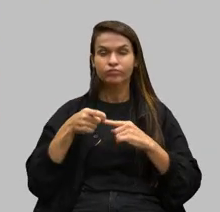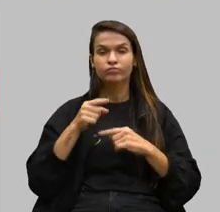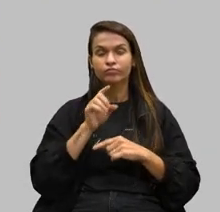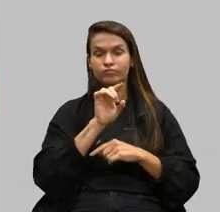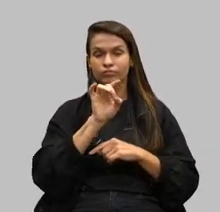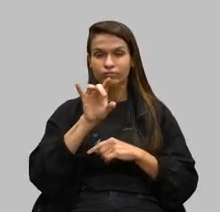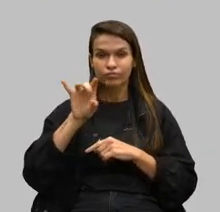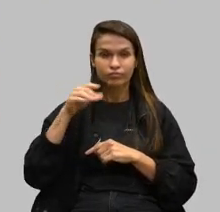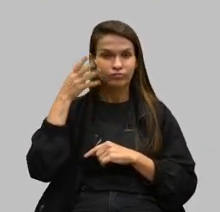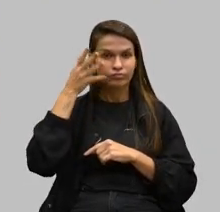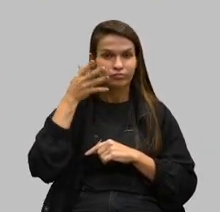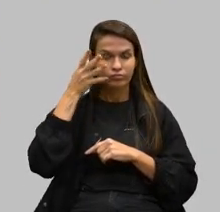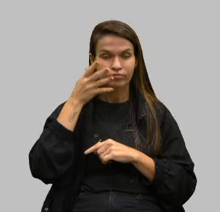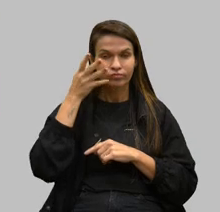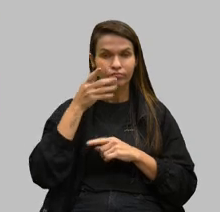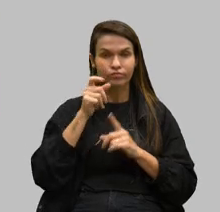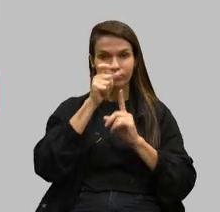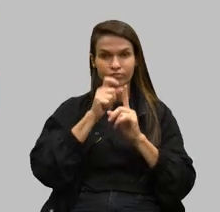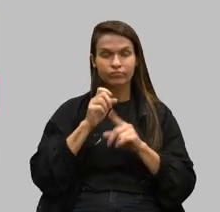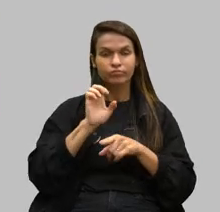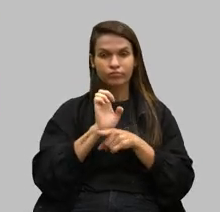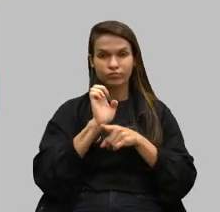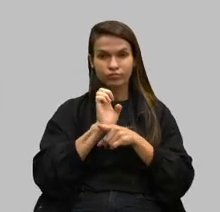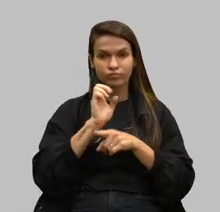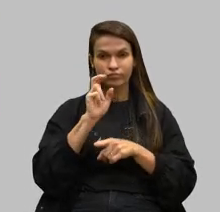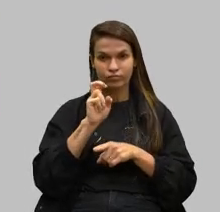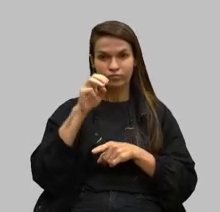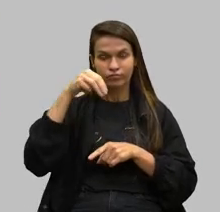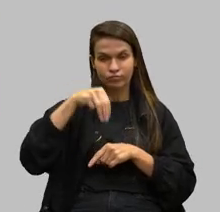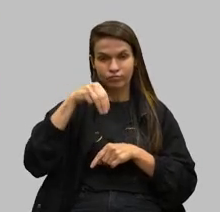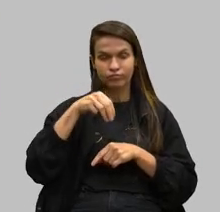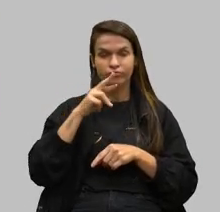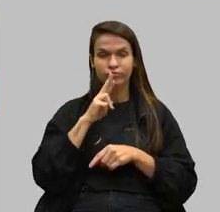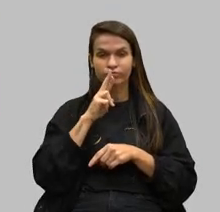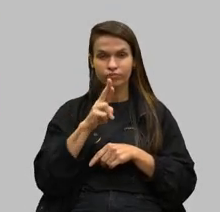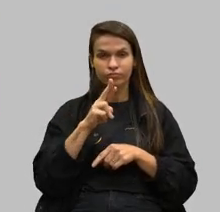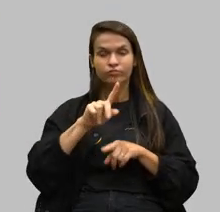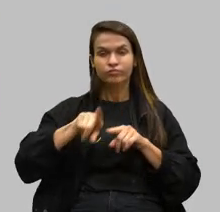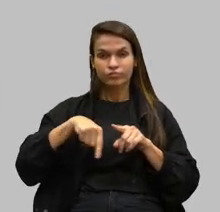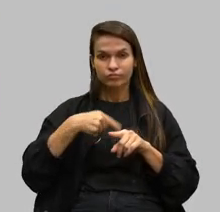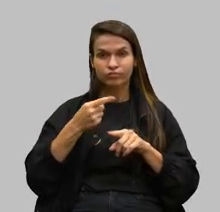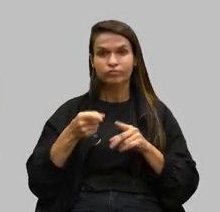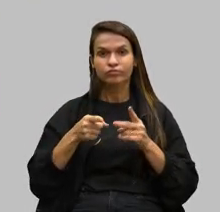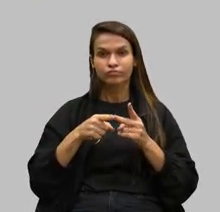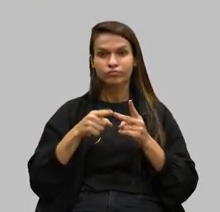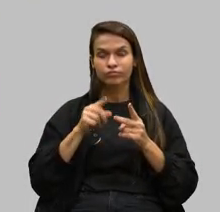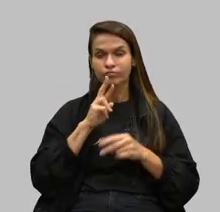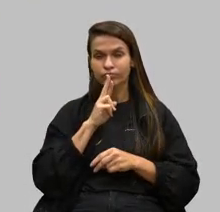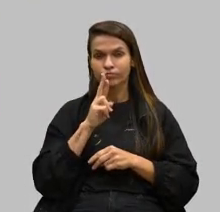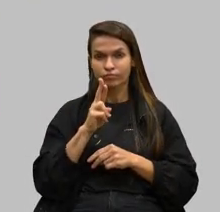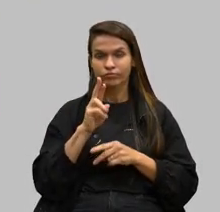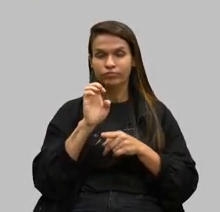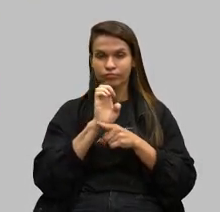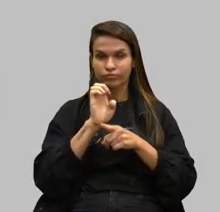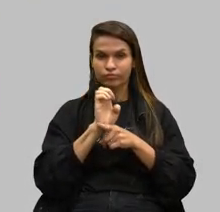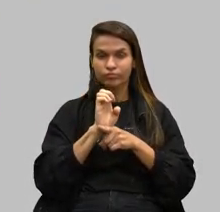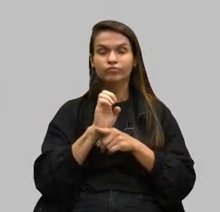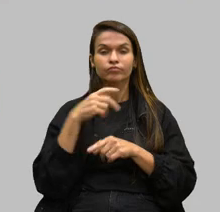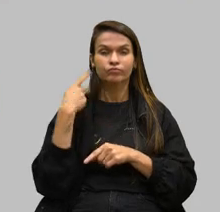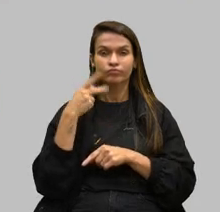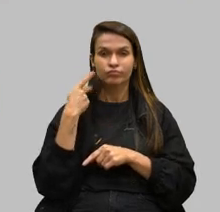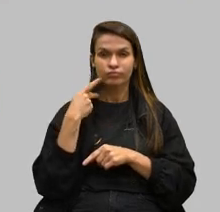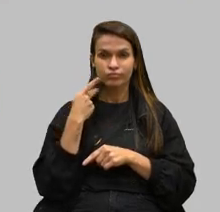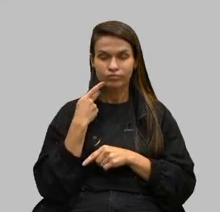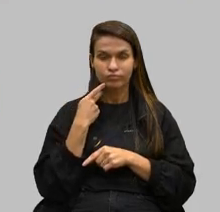autoridade Estadual disporá de 5 minutos para respondê-la após a resposta da autoridade Estadual o parlamentar que o